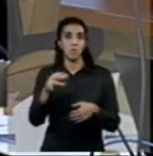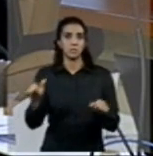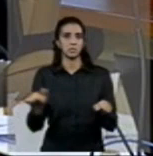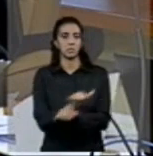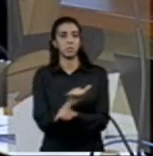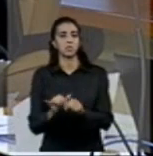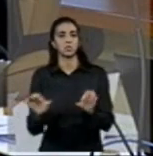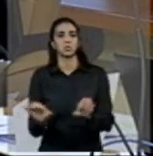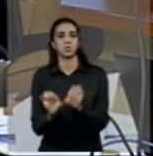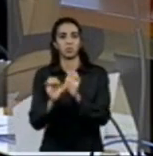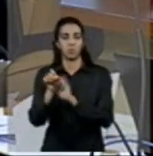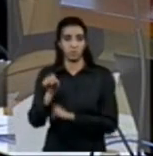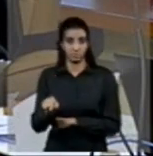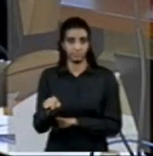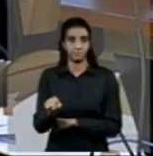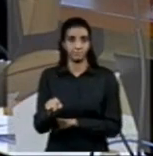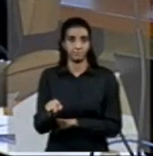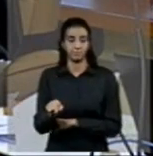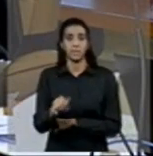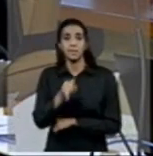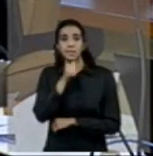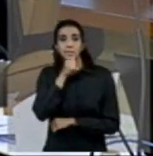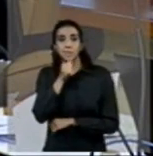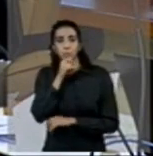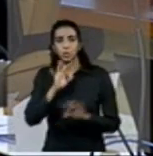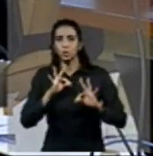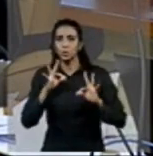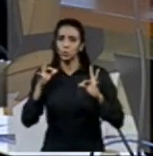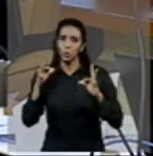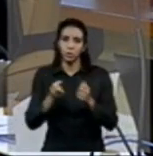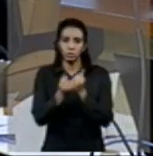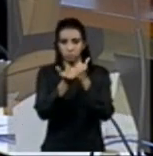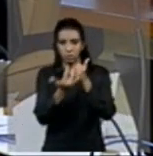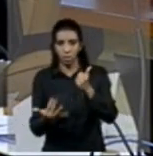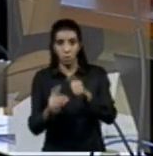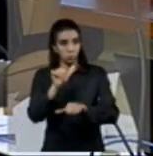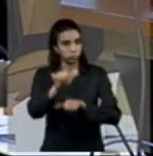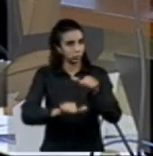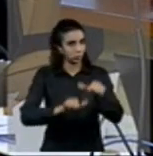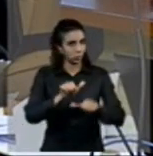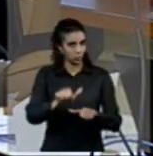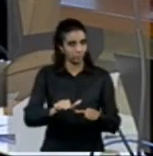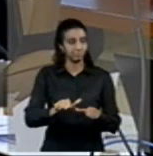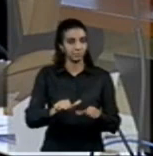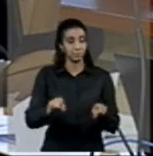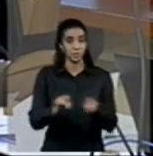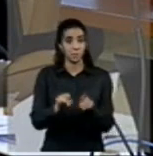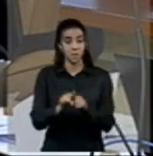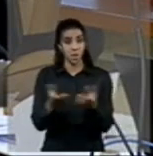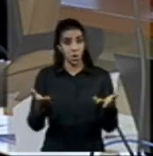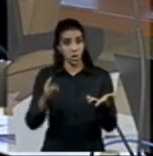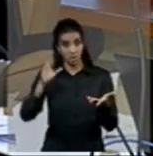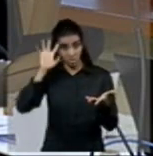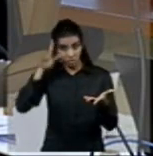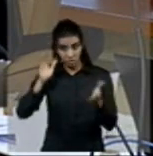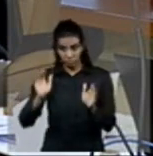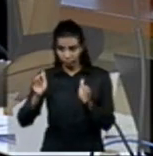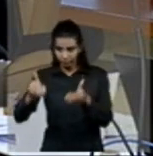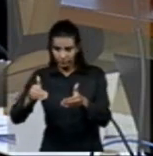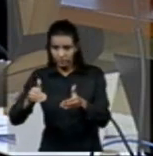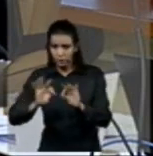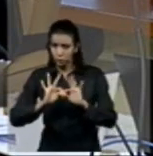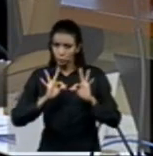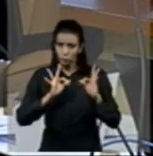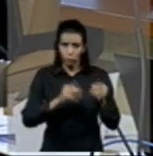empresas, substituindo a verticalização da organização empresarial, na qual a concentração das decisões e de toda a